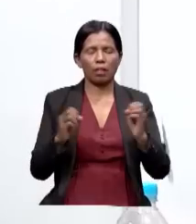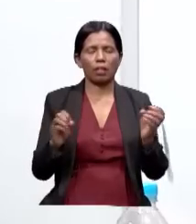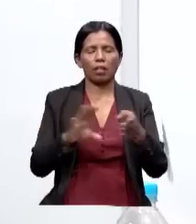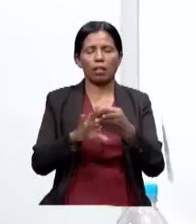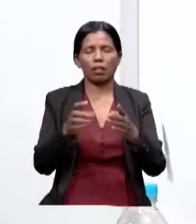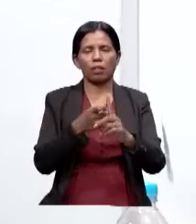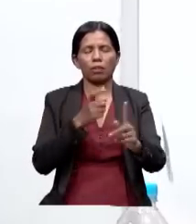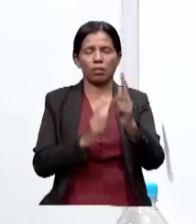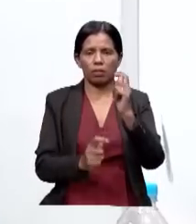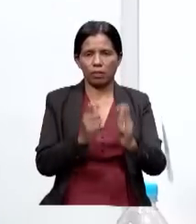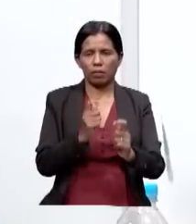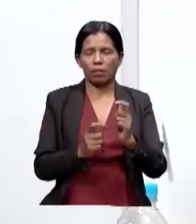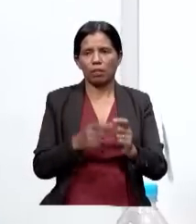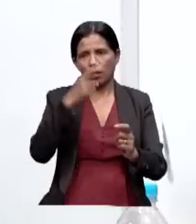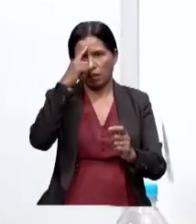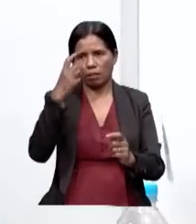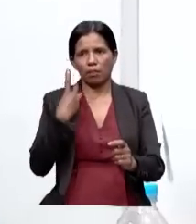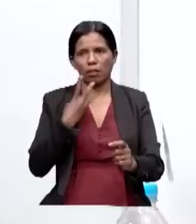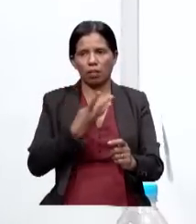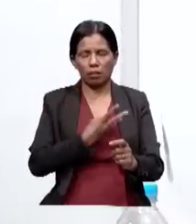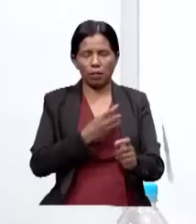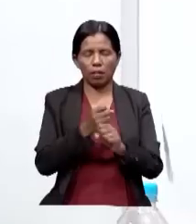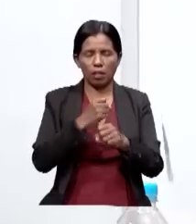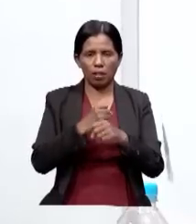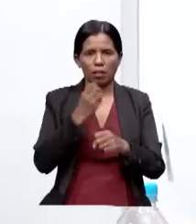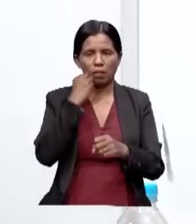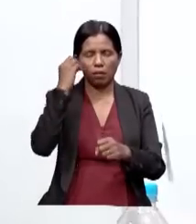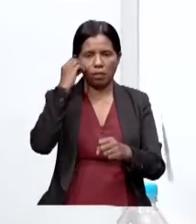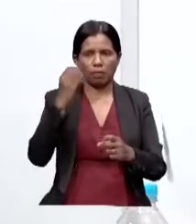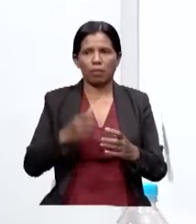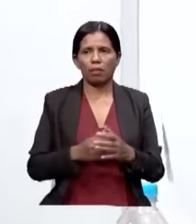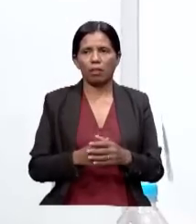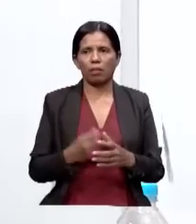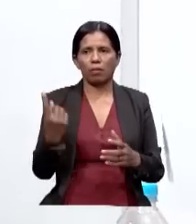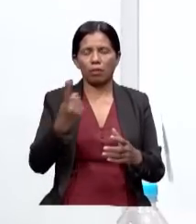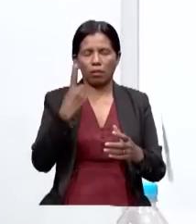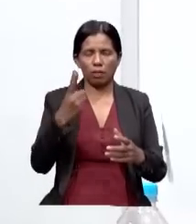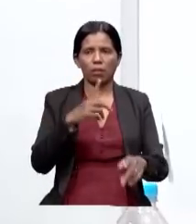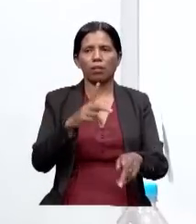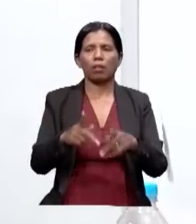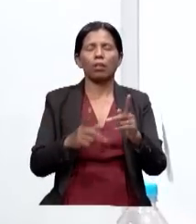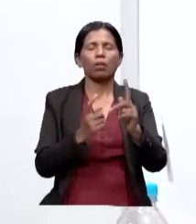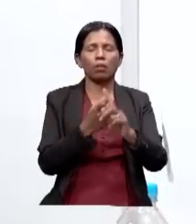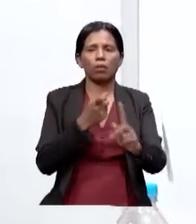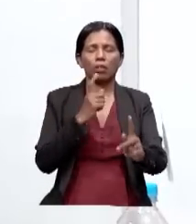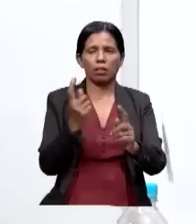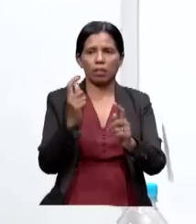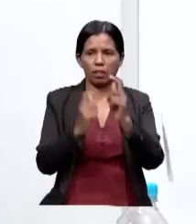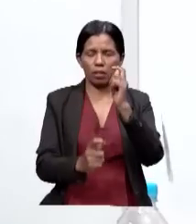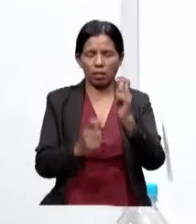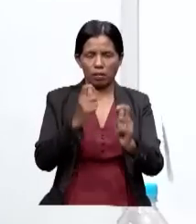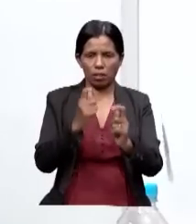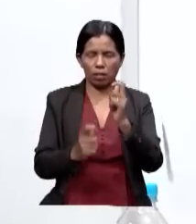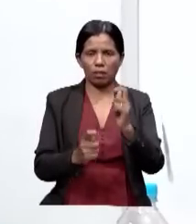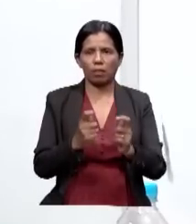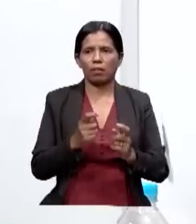la autoriza neta, tamba ne hau ne domicílio. Hau ne domicílio, só so ia det autorização ao tribunal, mandado ao